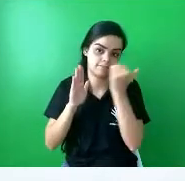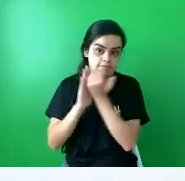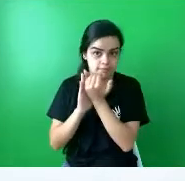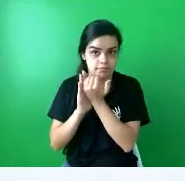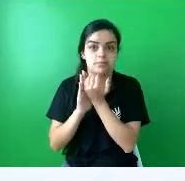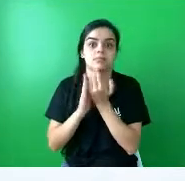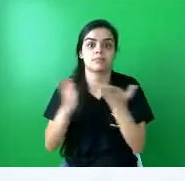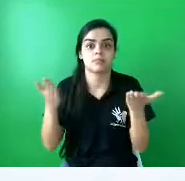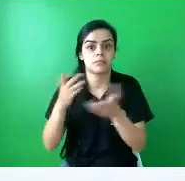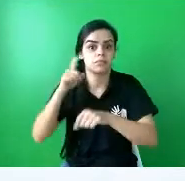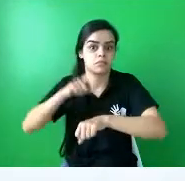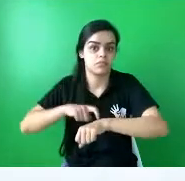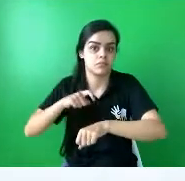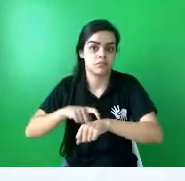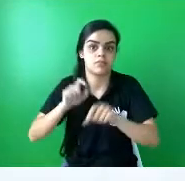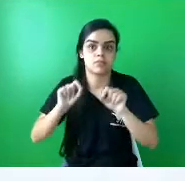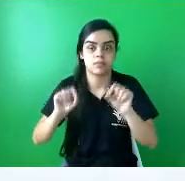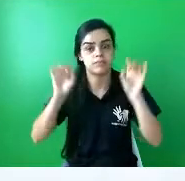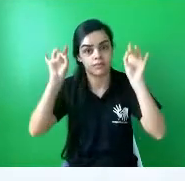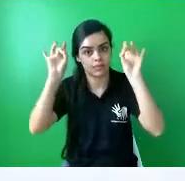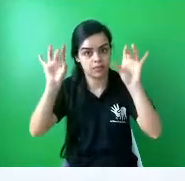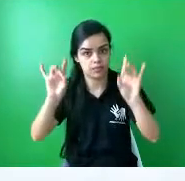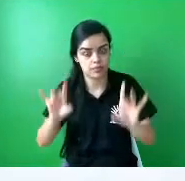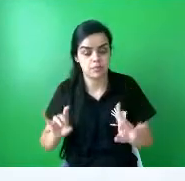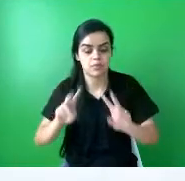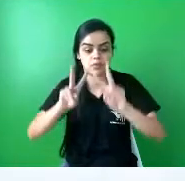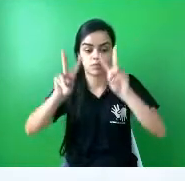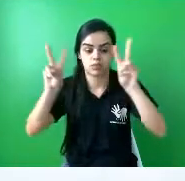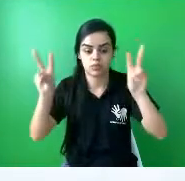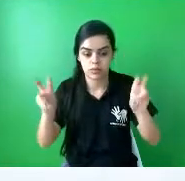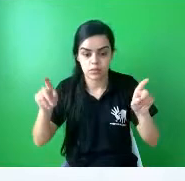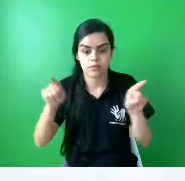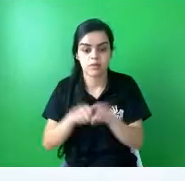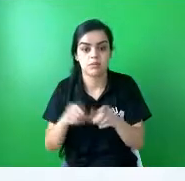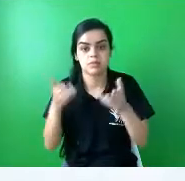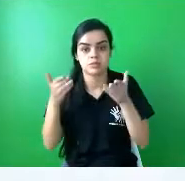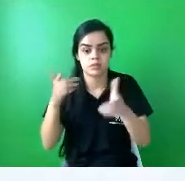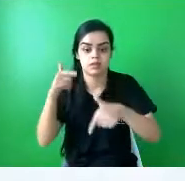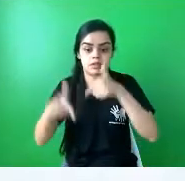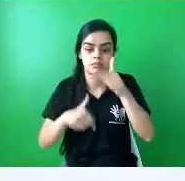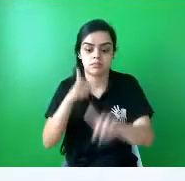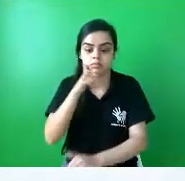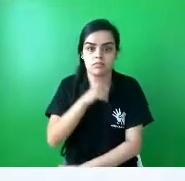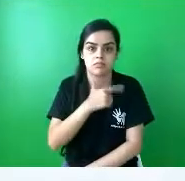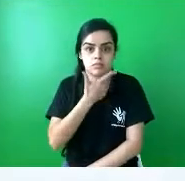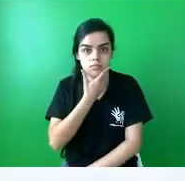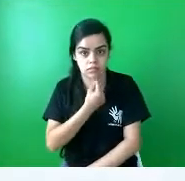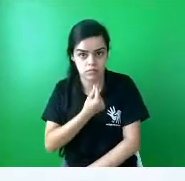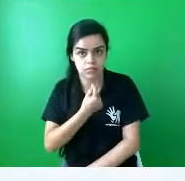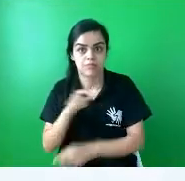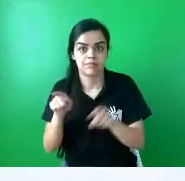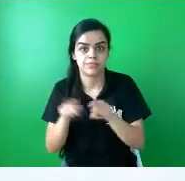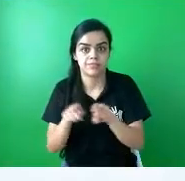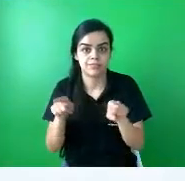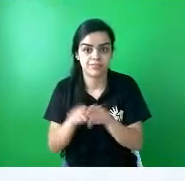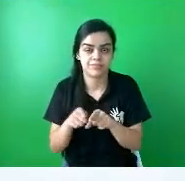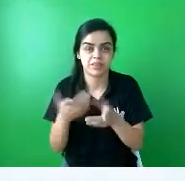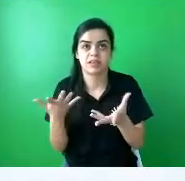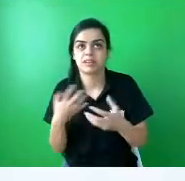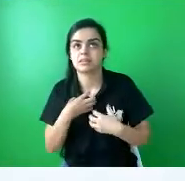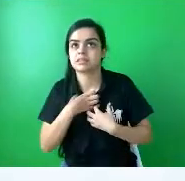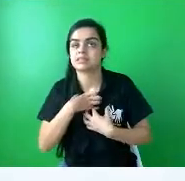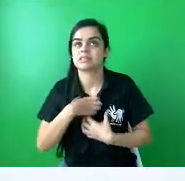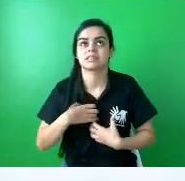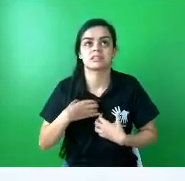aqui hoje uma especial sobre esse assunto, para que você, trabalhador e trabalhadora, que quando lê assim, fica meio,